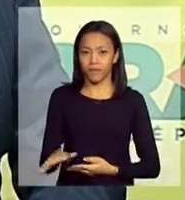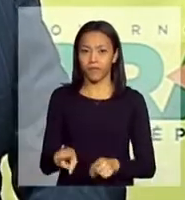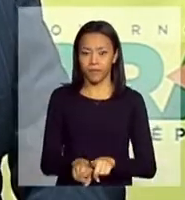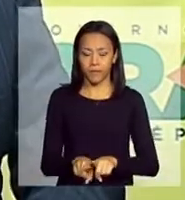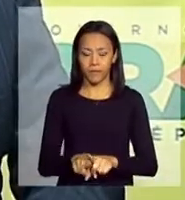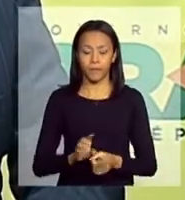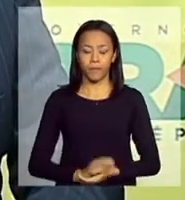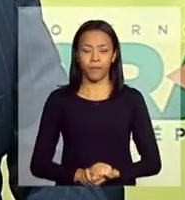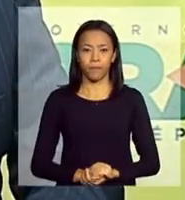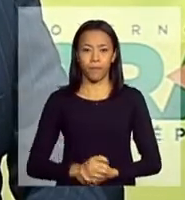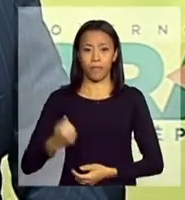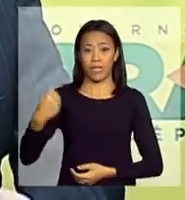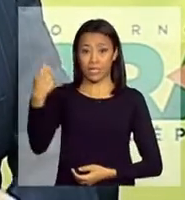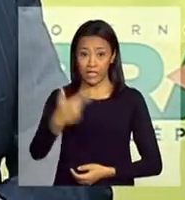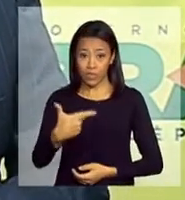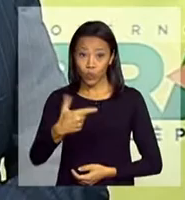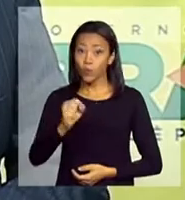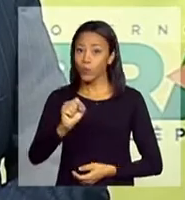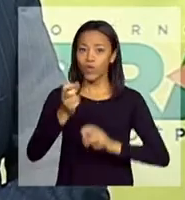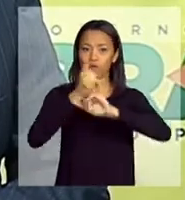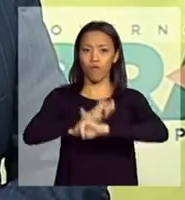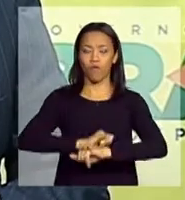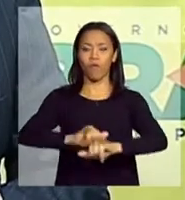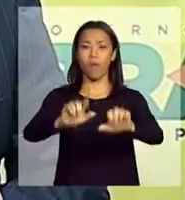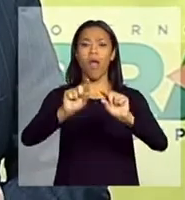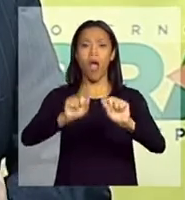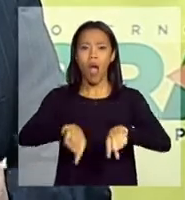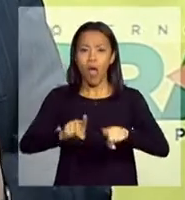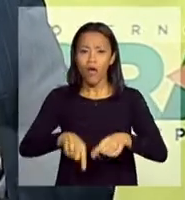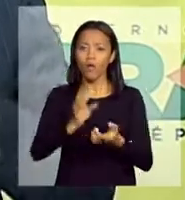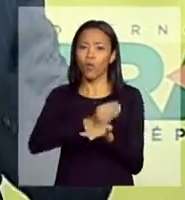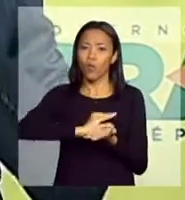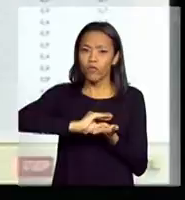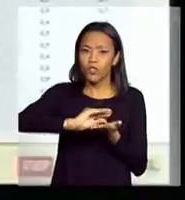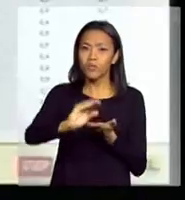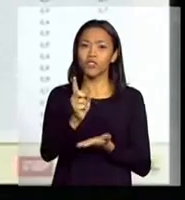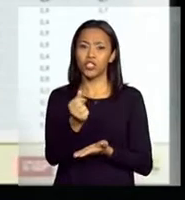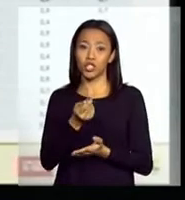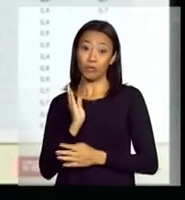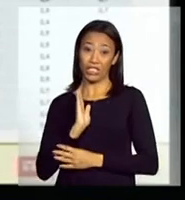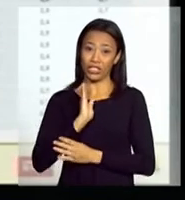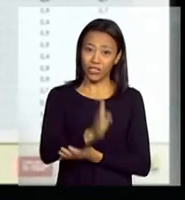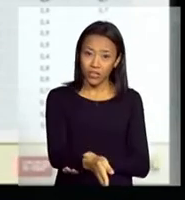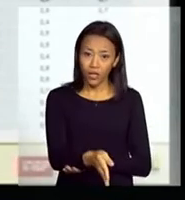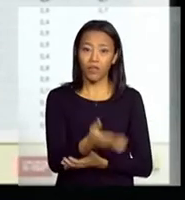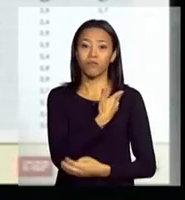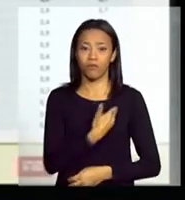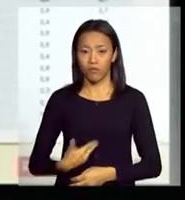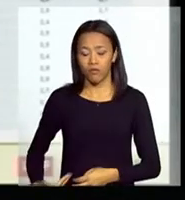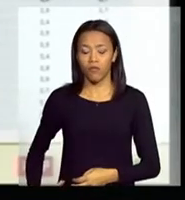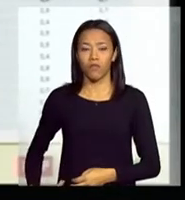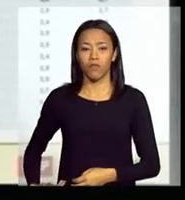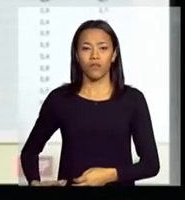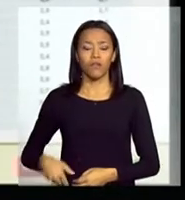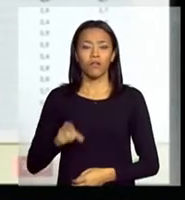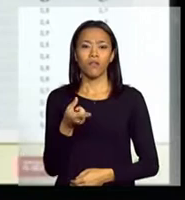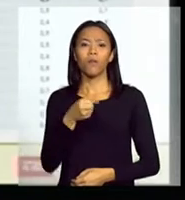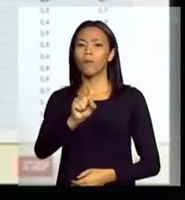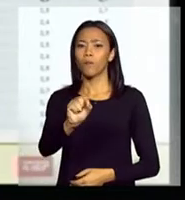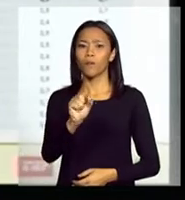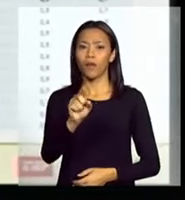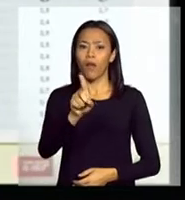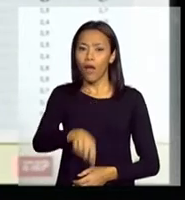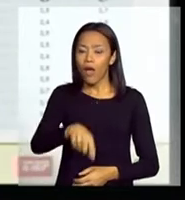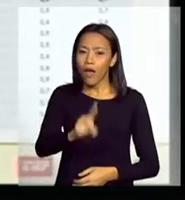é a segunda informação é o investimento público direto que é o